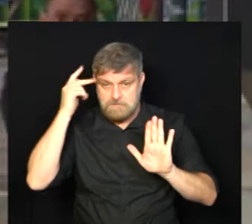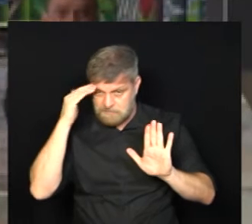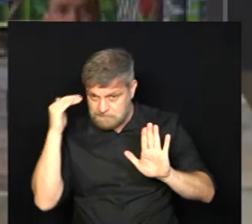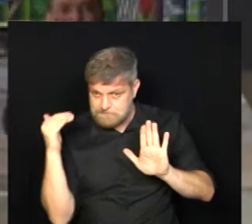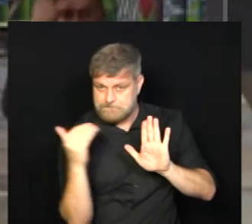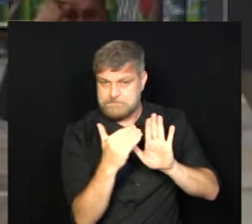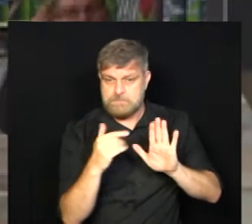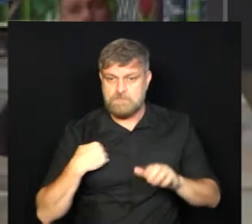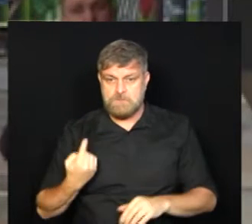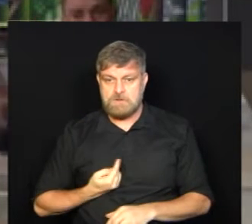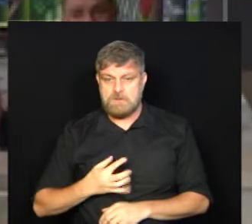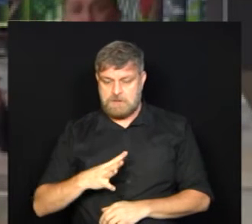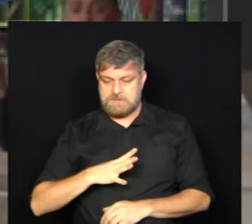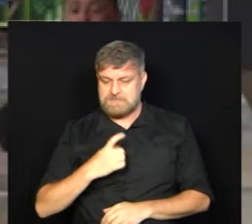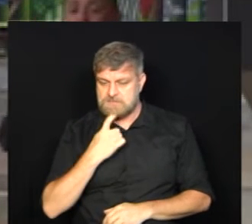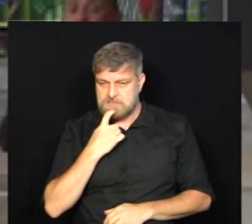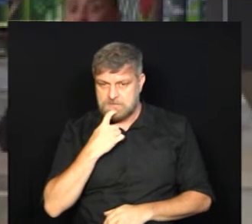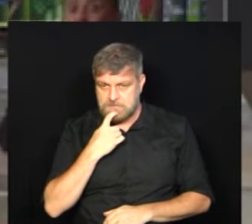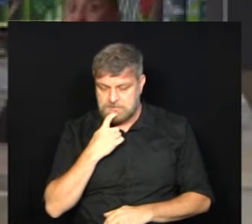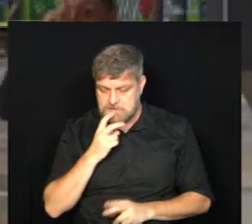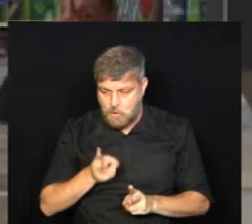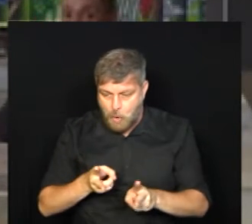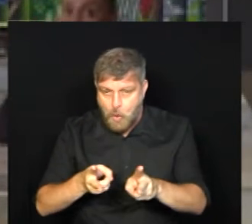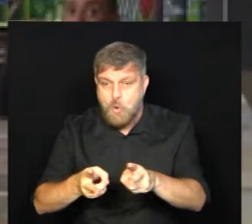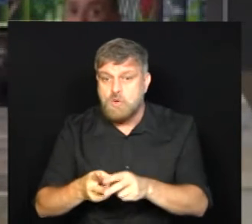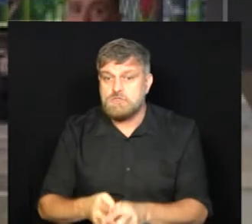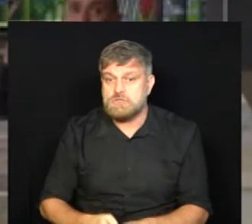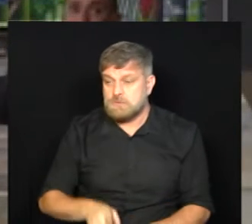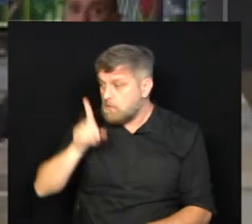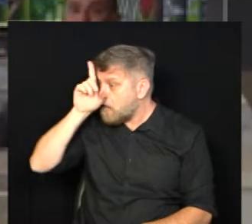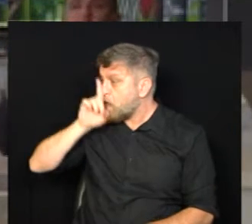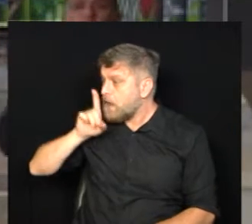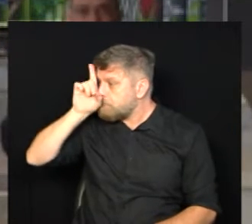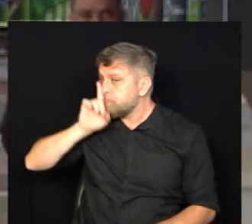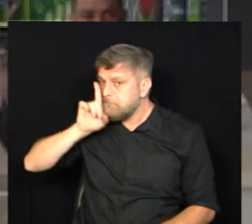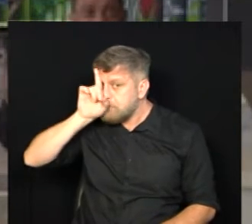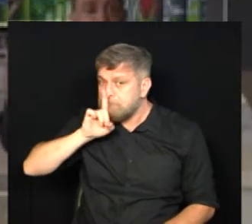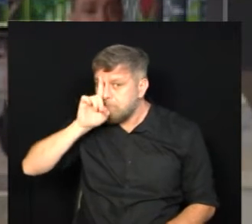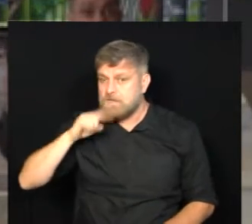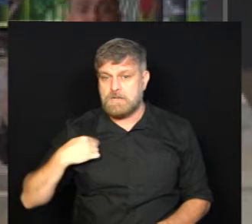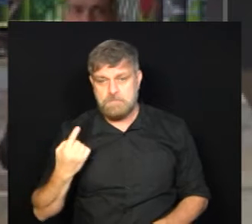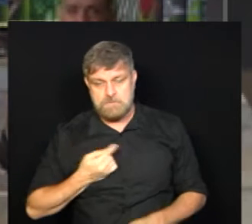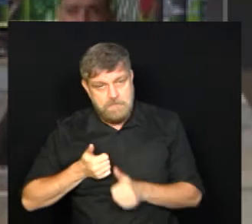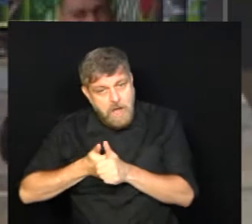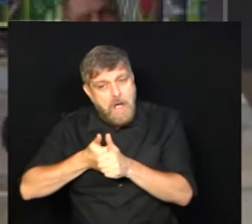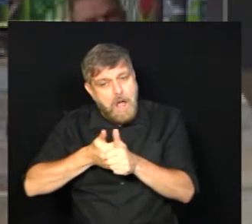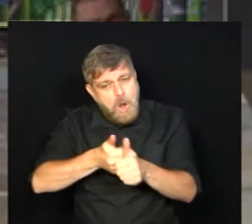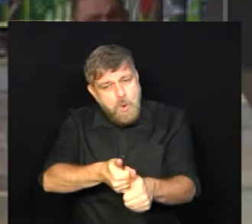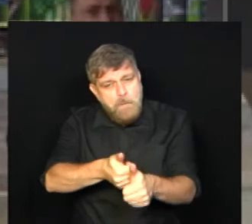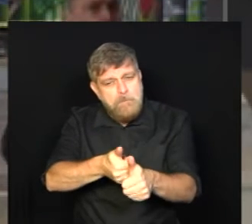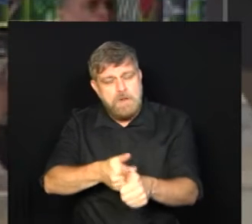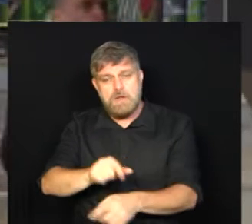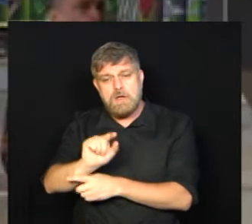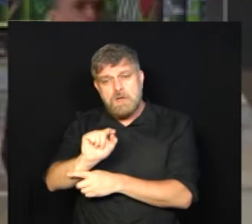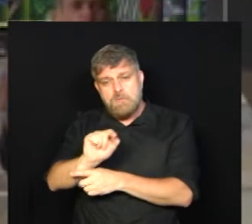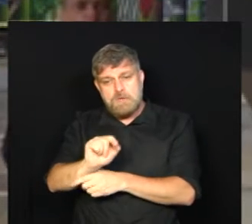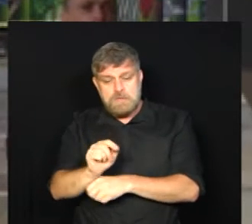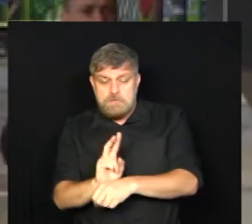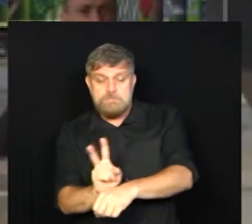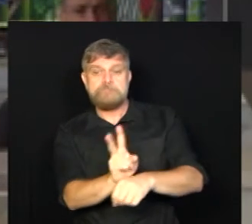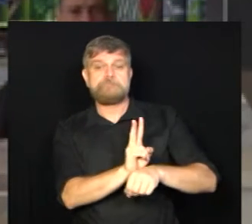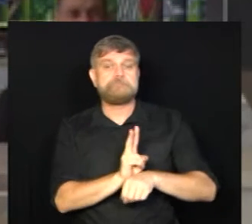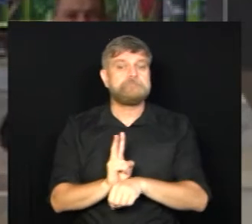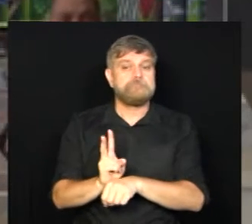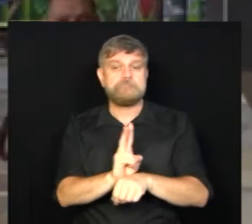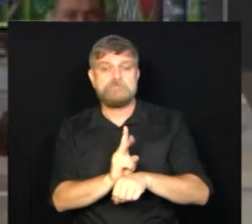segue na fase amarela, eles estão dentro das regras. A região vai seguir na fase amarela, mas nós vamos acompanhar de perto a fiscalização